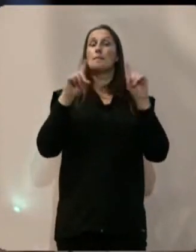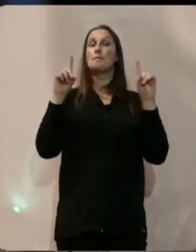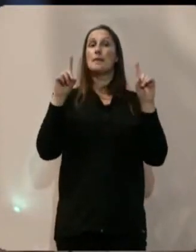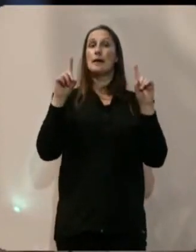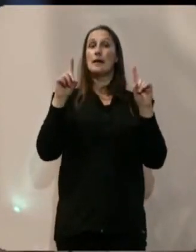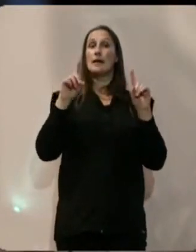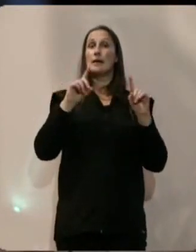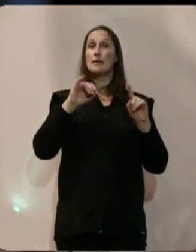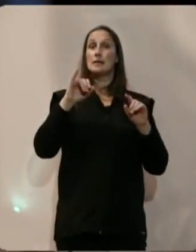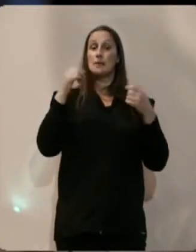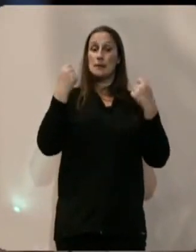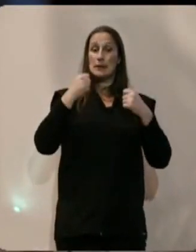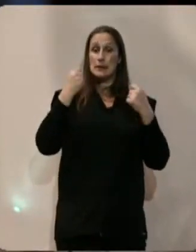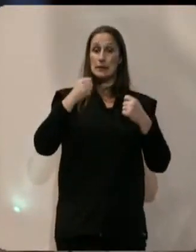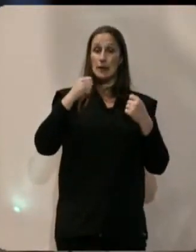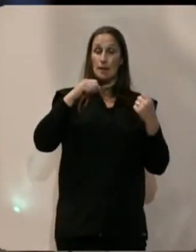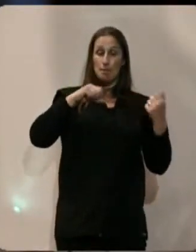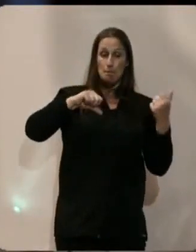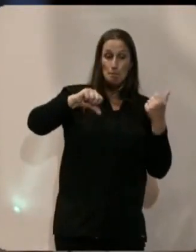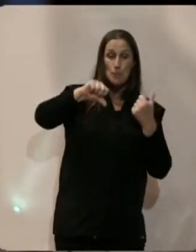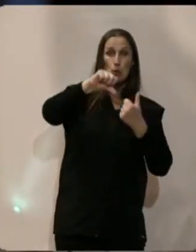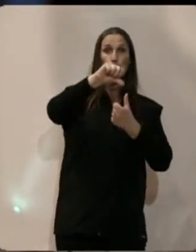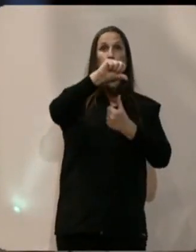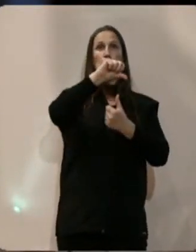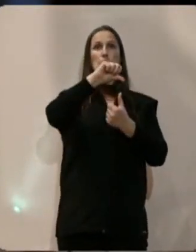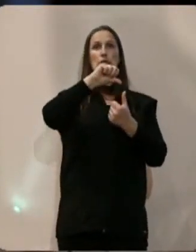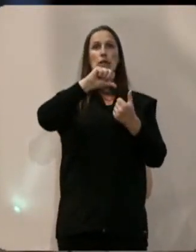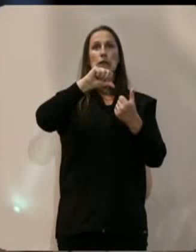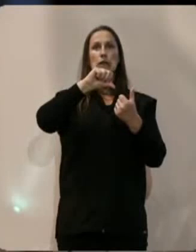a história, Ele muda a história.